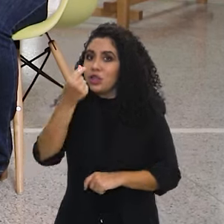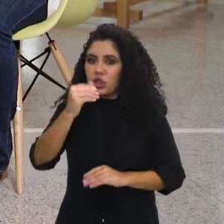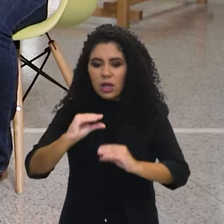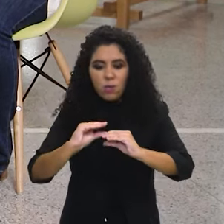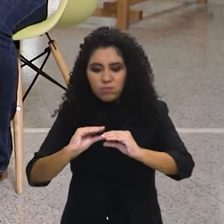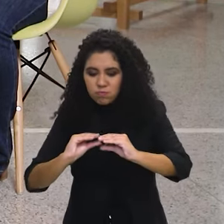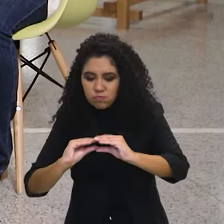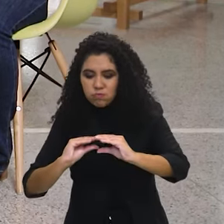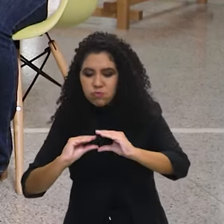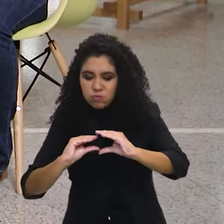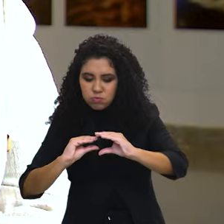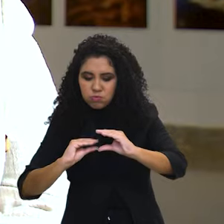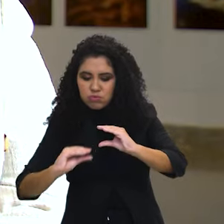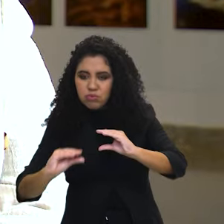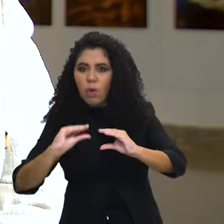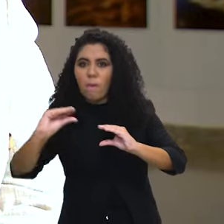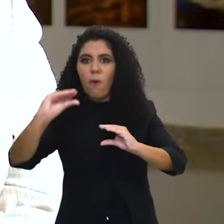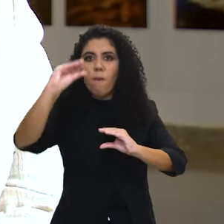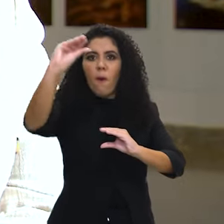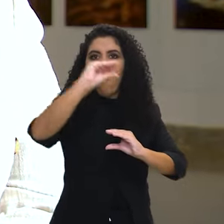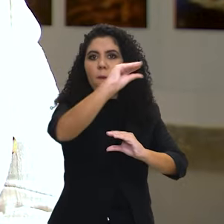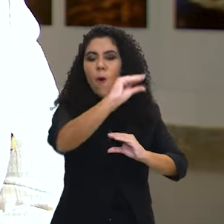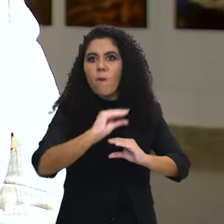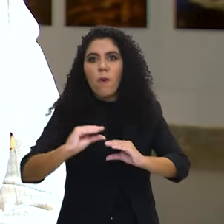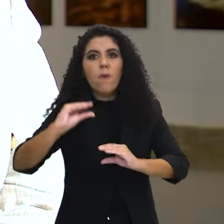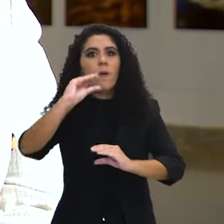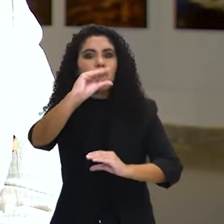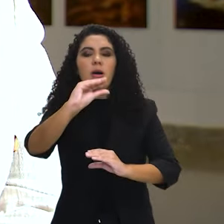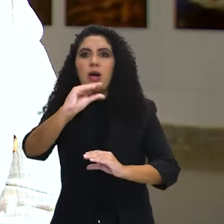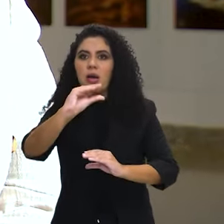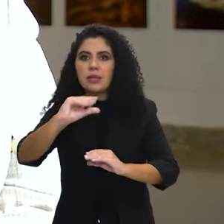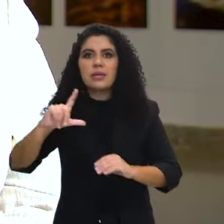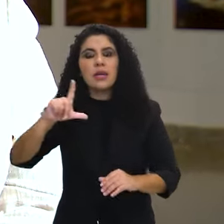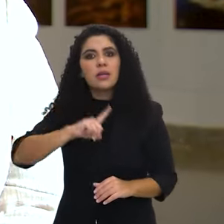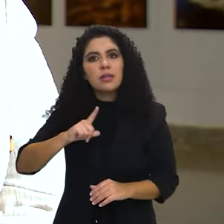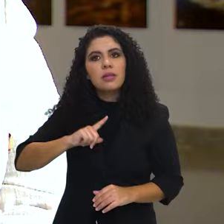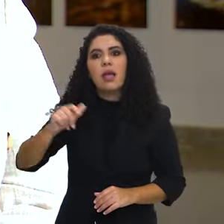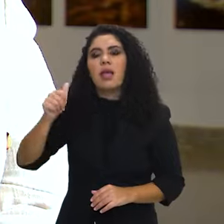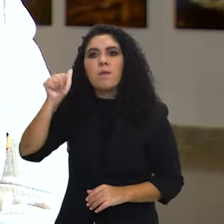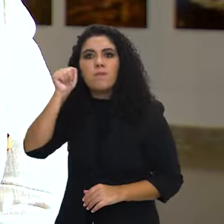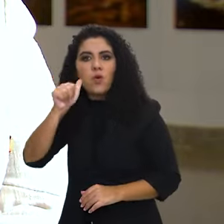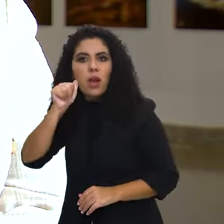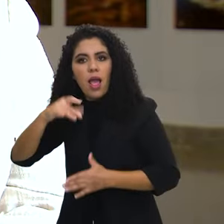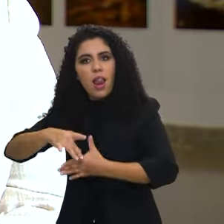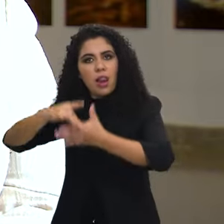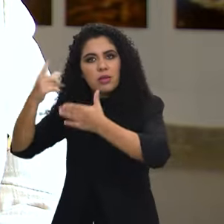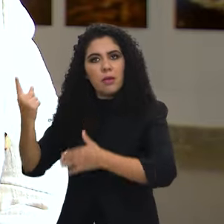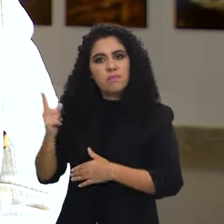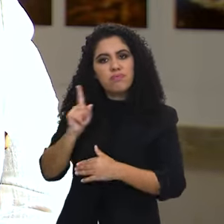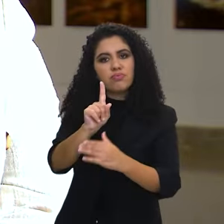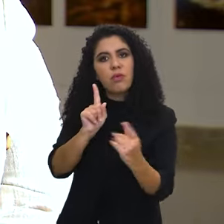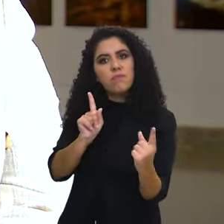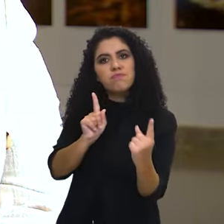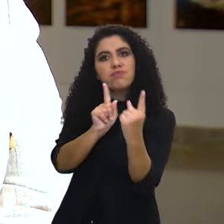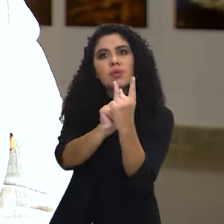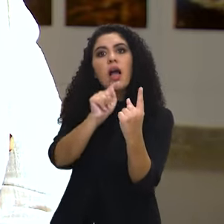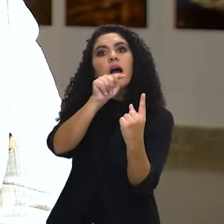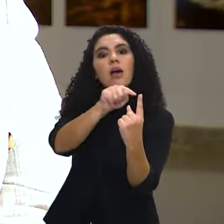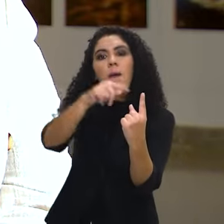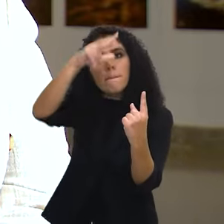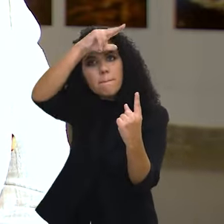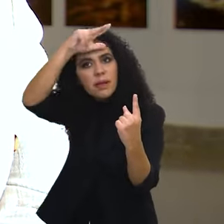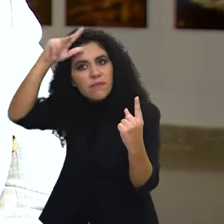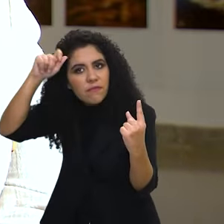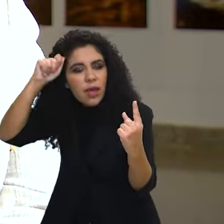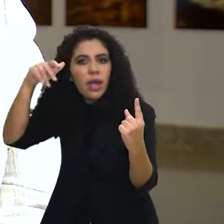em recurso em lideranças em mulheres que tenham condições de negociar com o prefeito com o governador para que